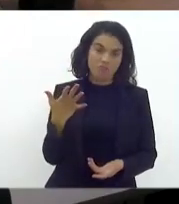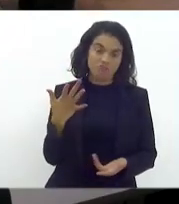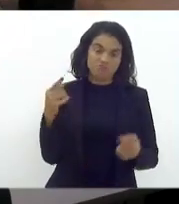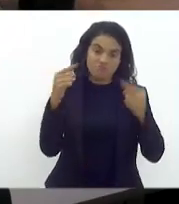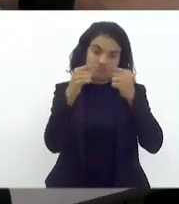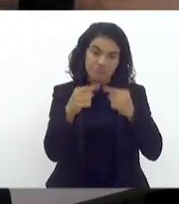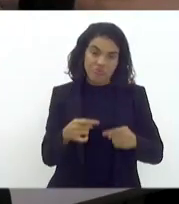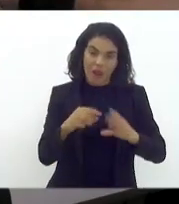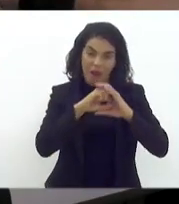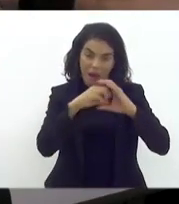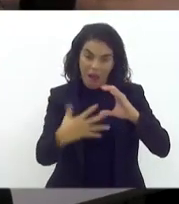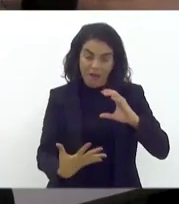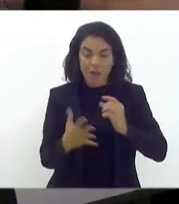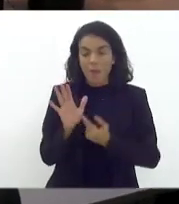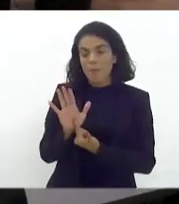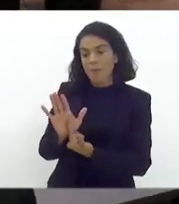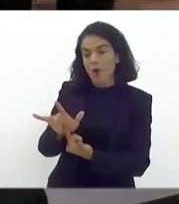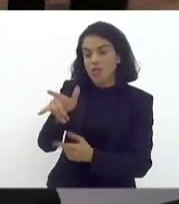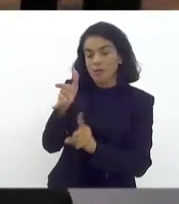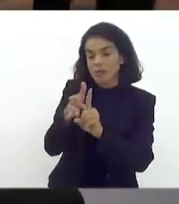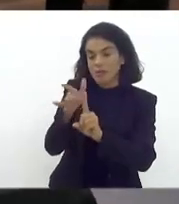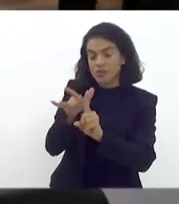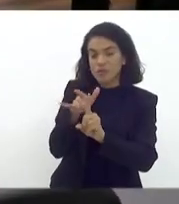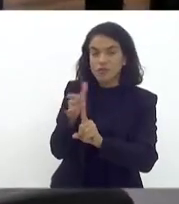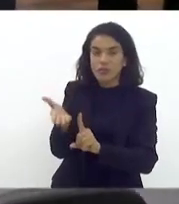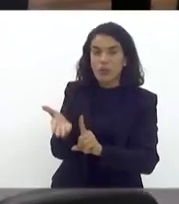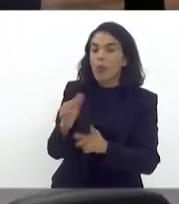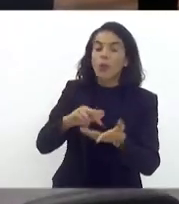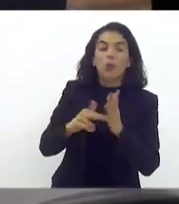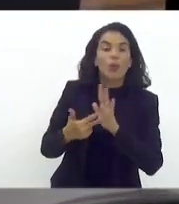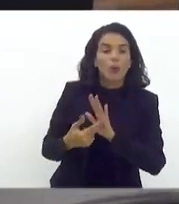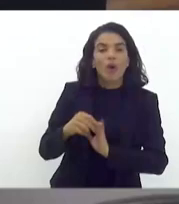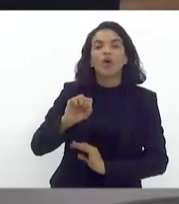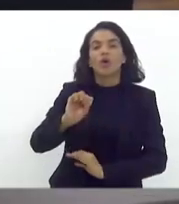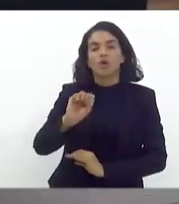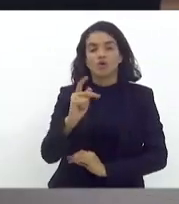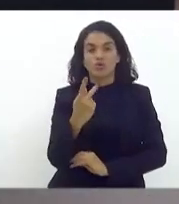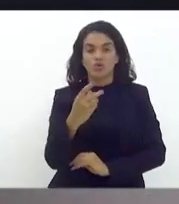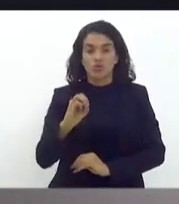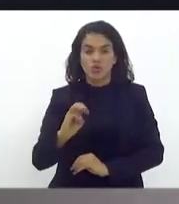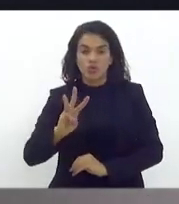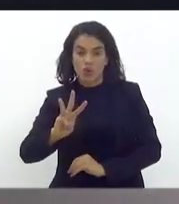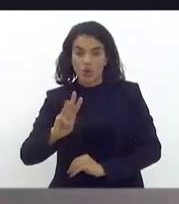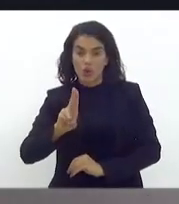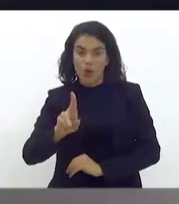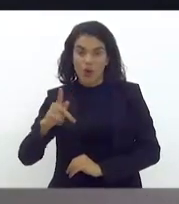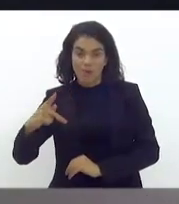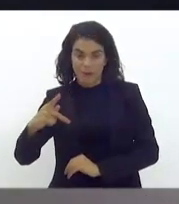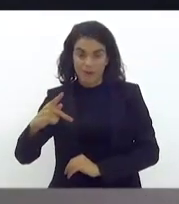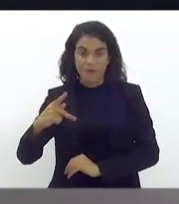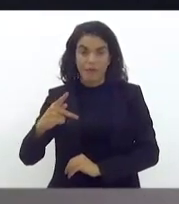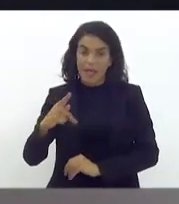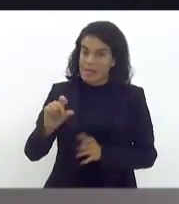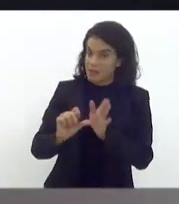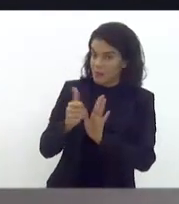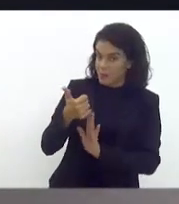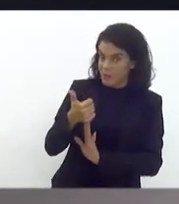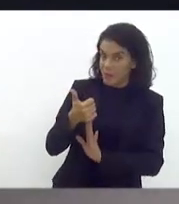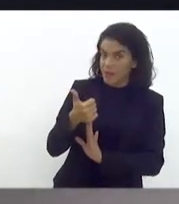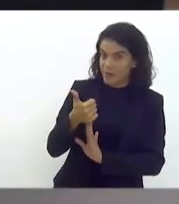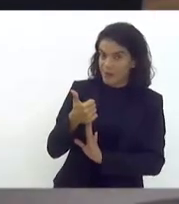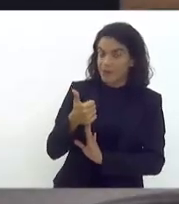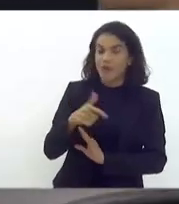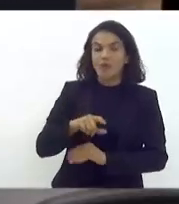é mostrada para testemunhar vítima que que é isso show App Esse é o primeiro